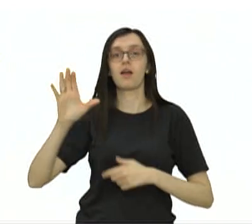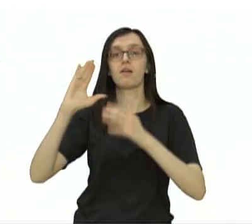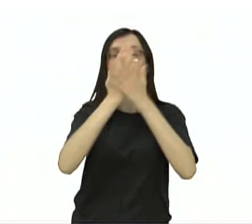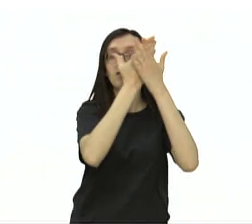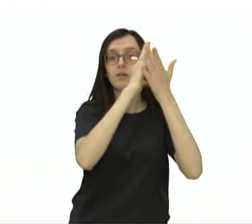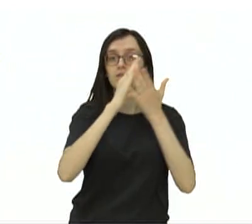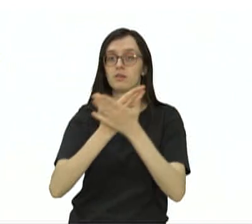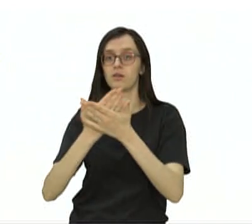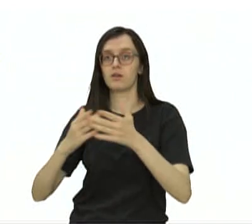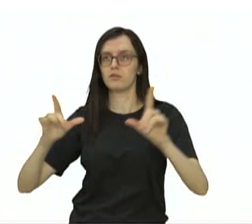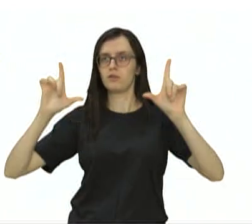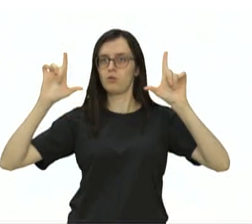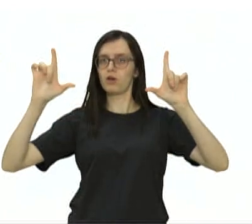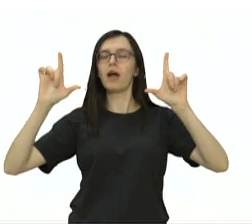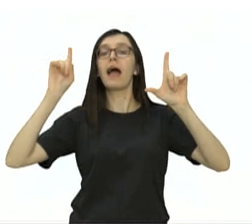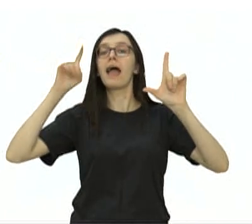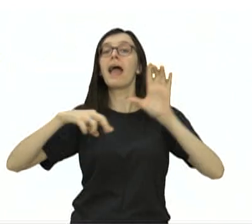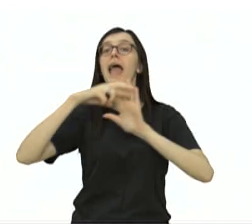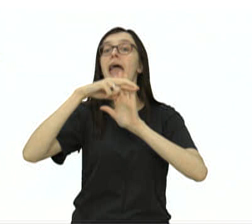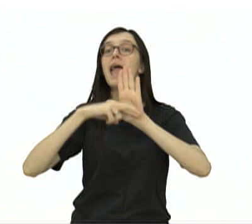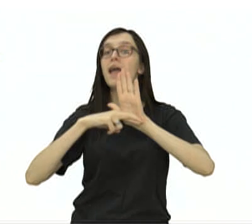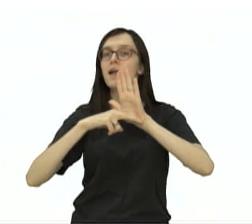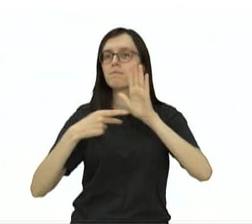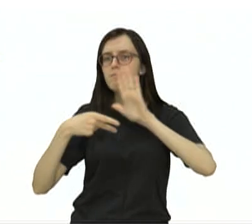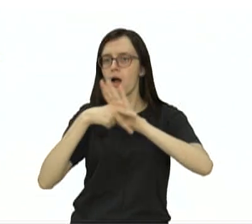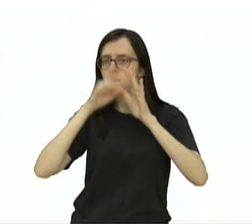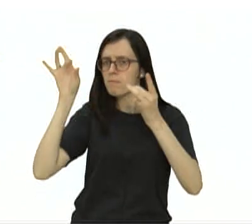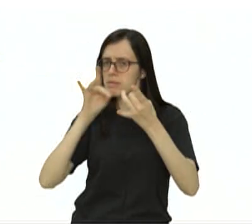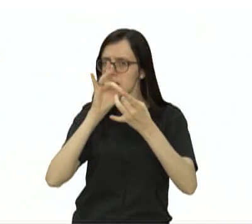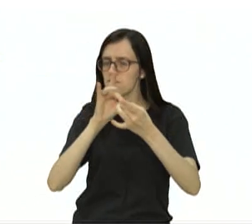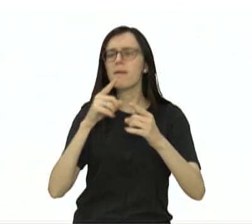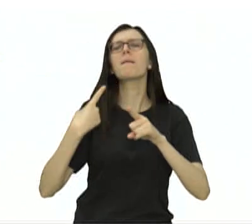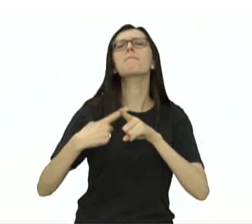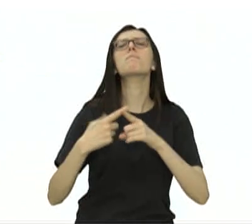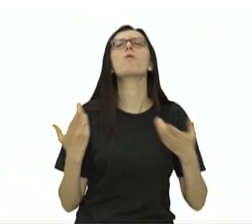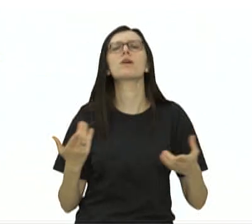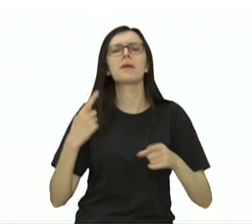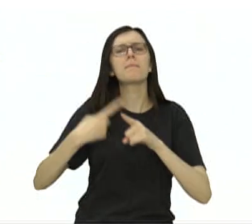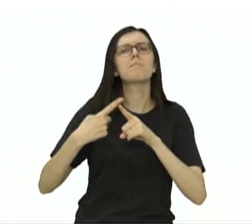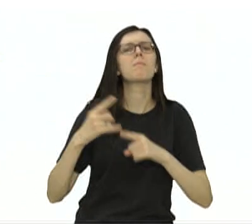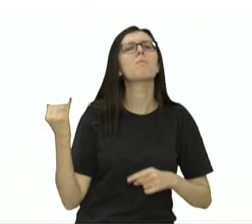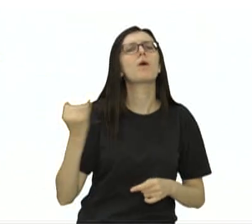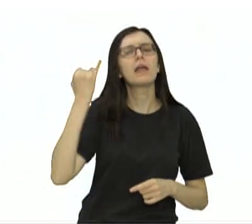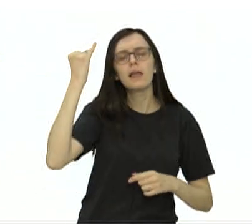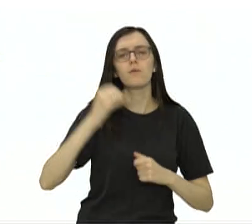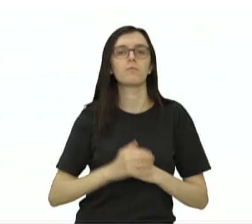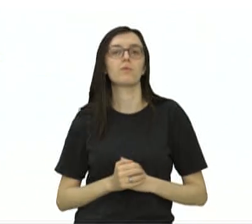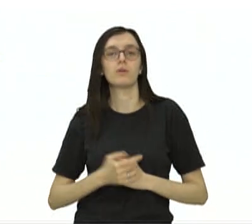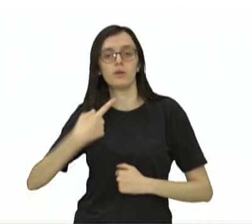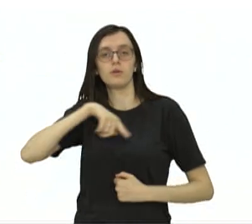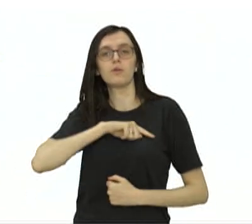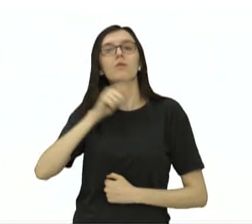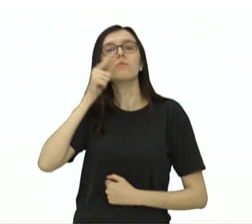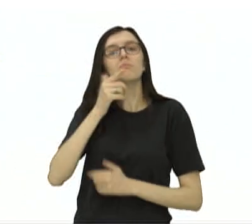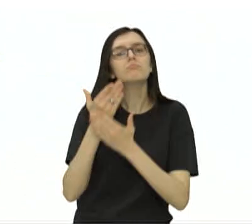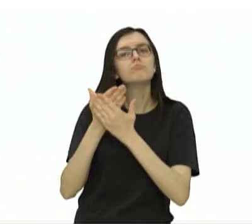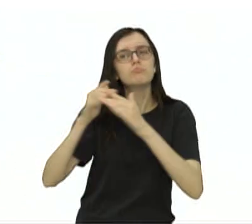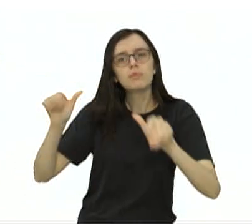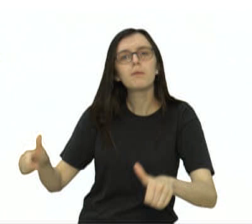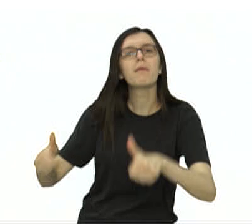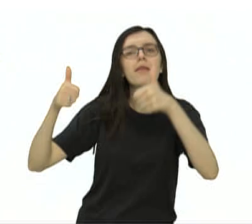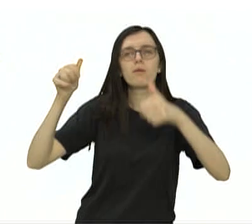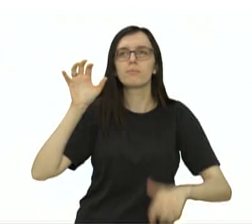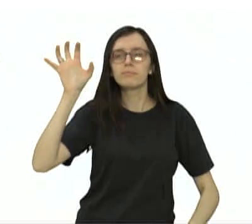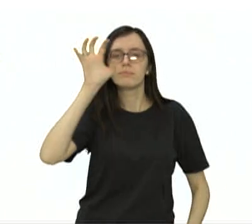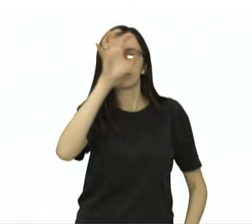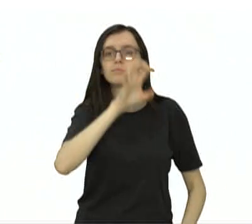espaço geográfico de acordo com critérios específicos. Para que isso? Por que é importante? Para que possamos estudar melhor as regiões